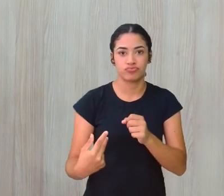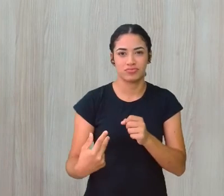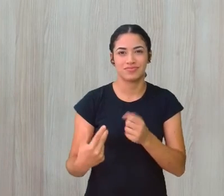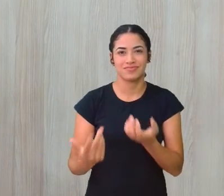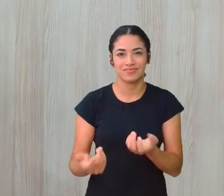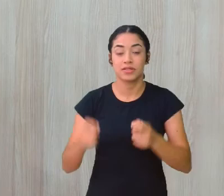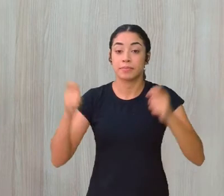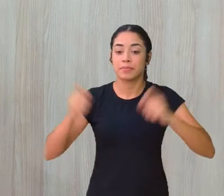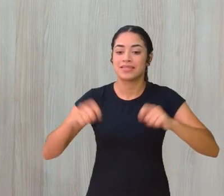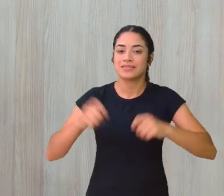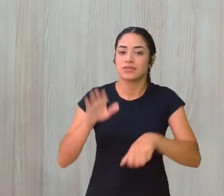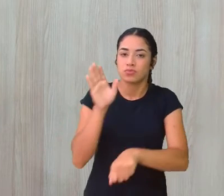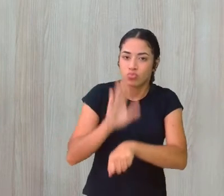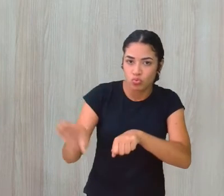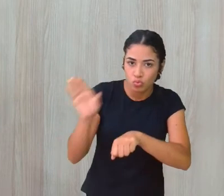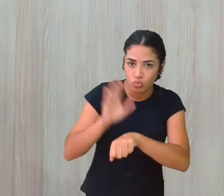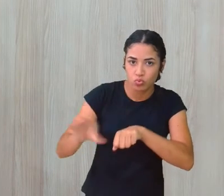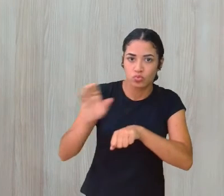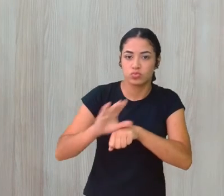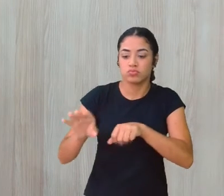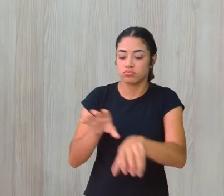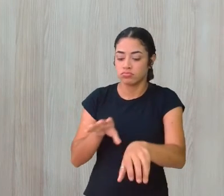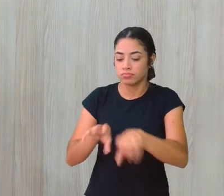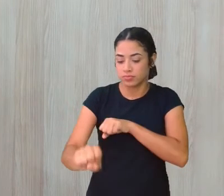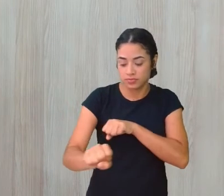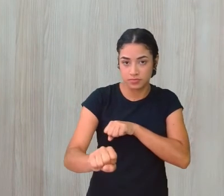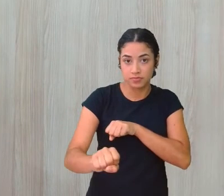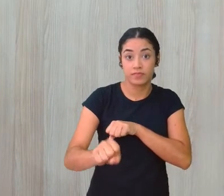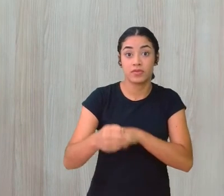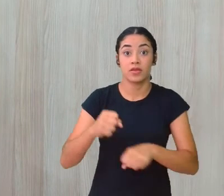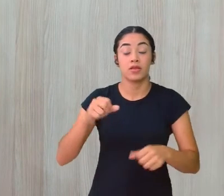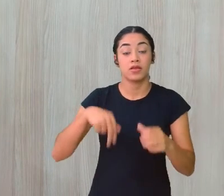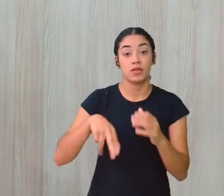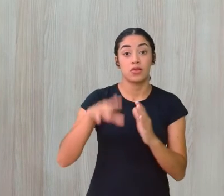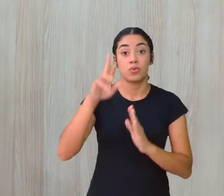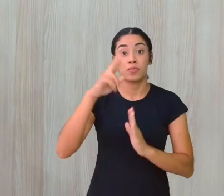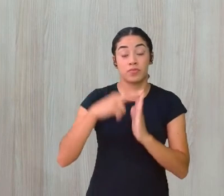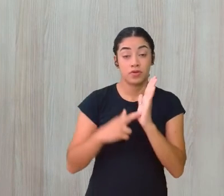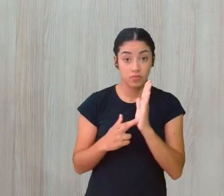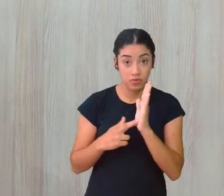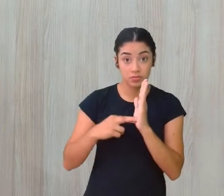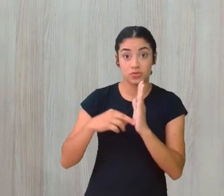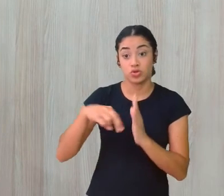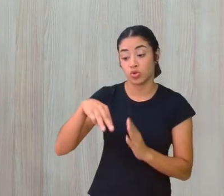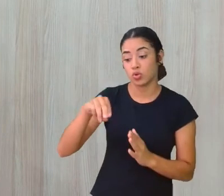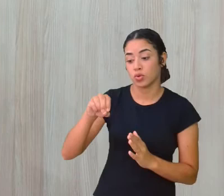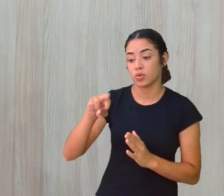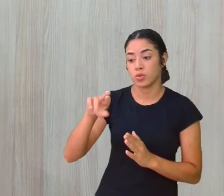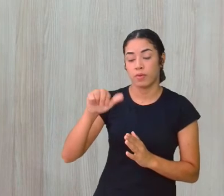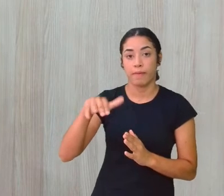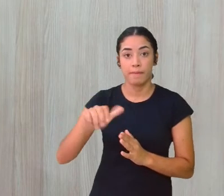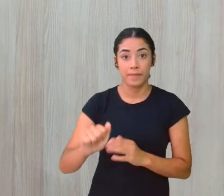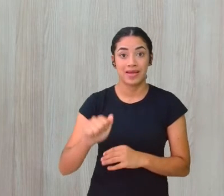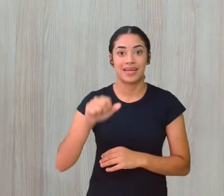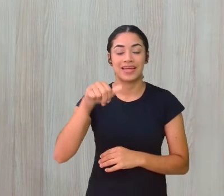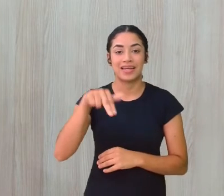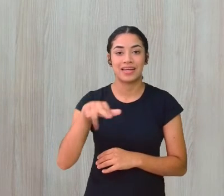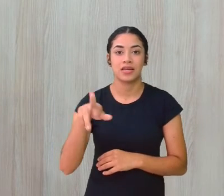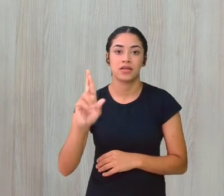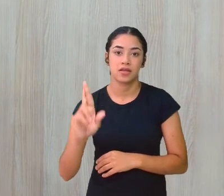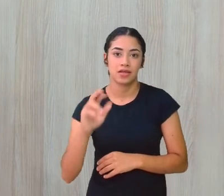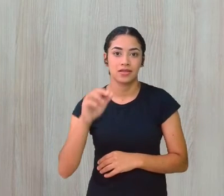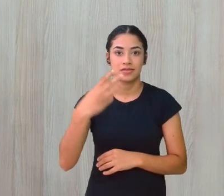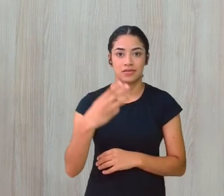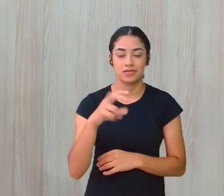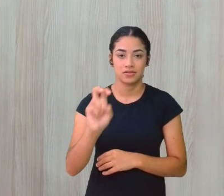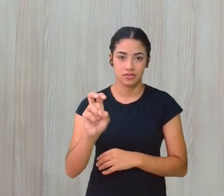curso de capacitação baseado na norma regulamentadora 35, NR35, que justamente